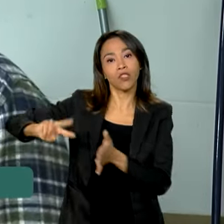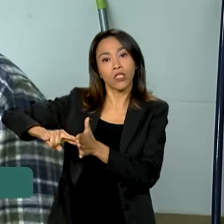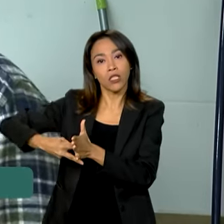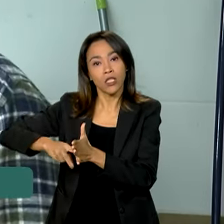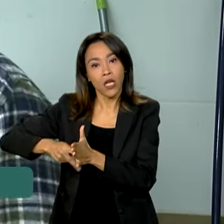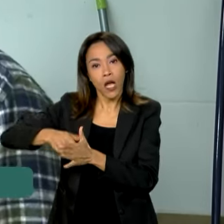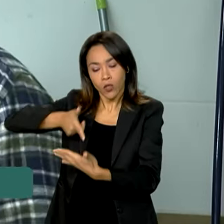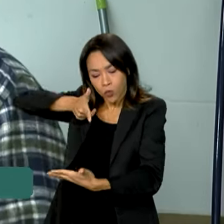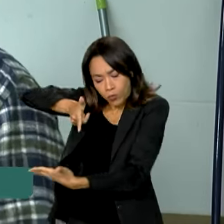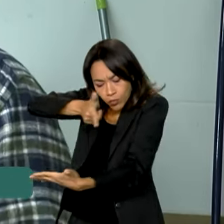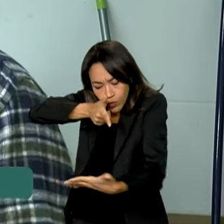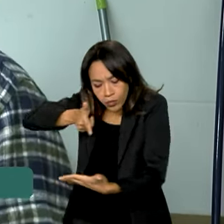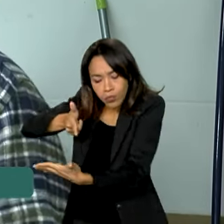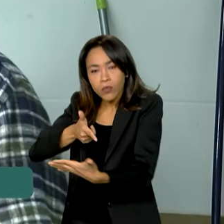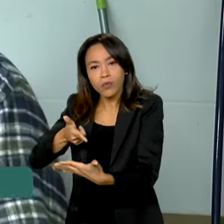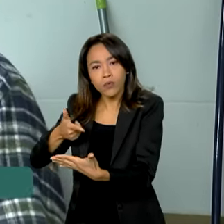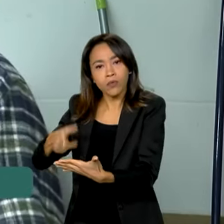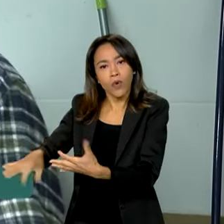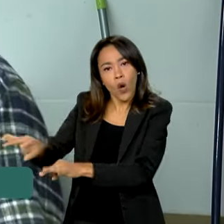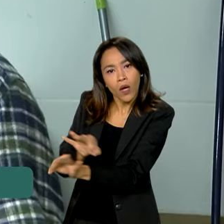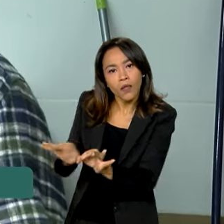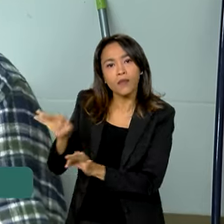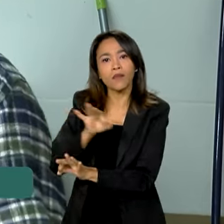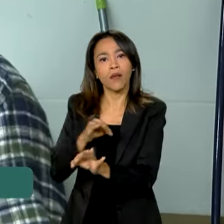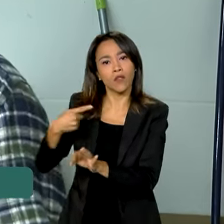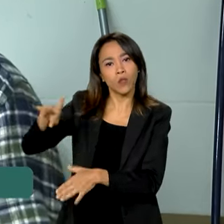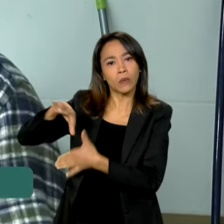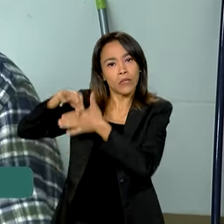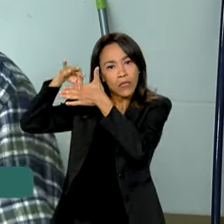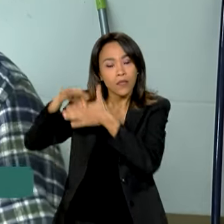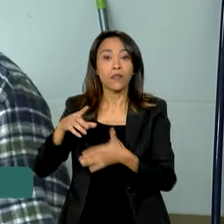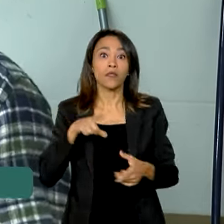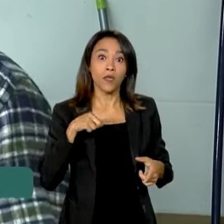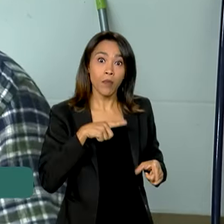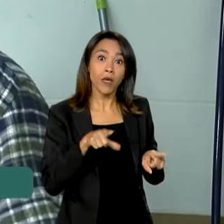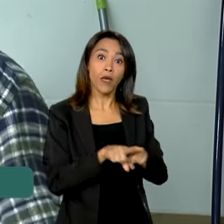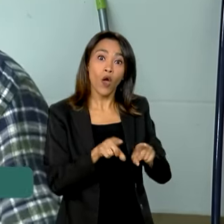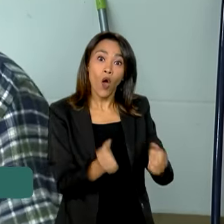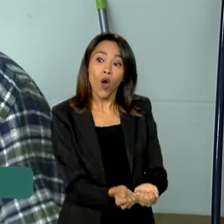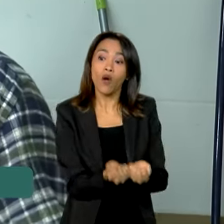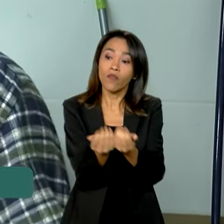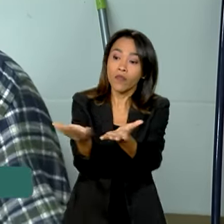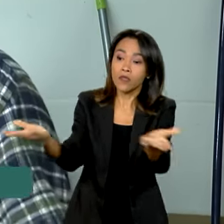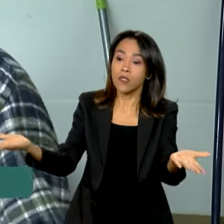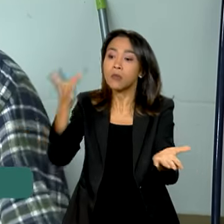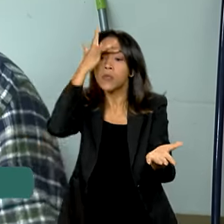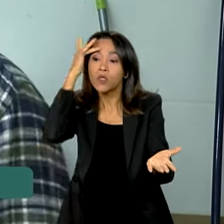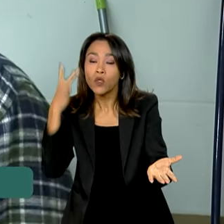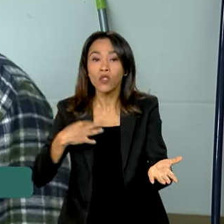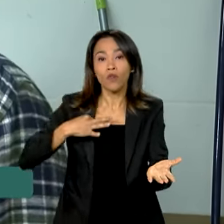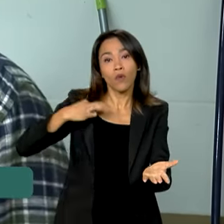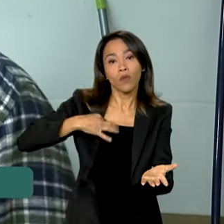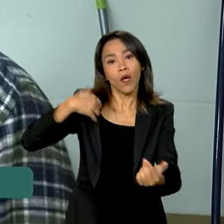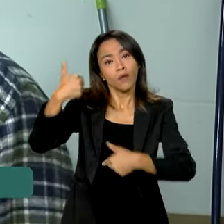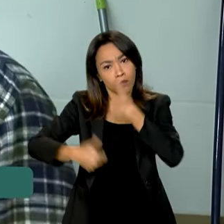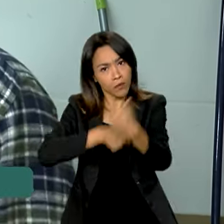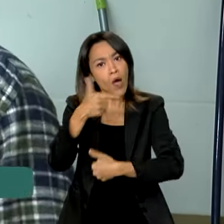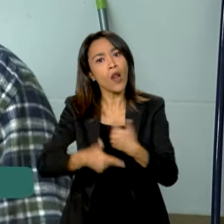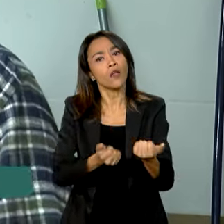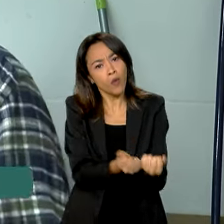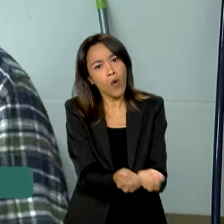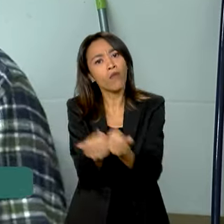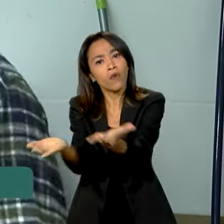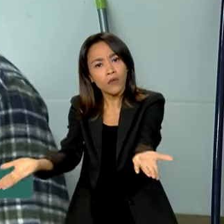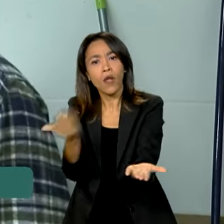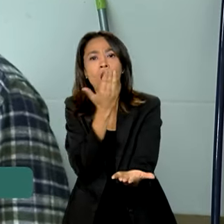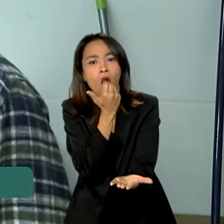suas lideranças. E além disso, a gente também está servindo as refeições para todos os voluntários e voluntárias que estão atuando aqui, né? Então, a gente